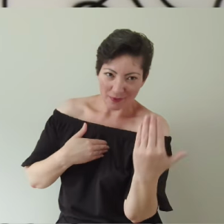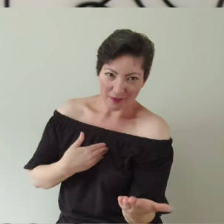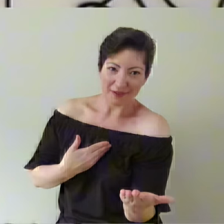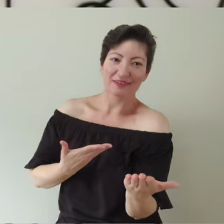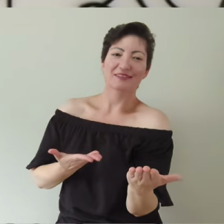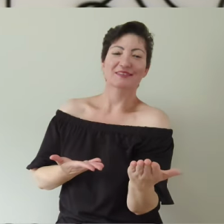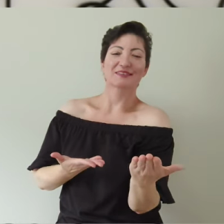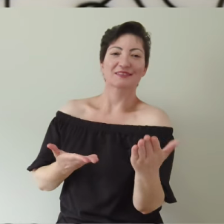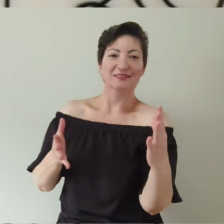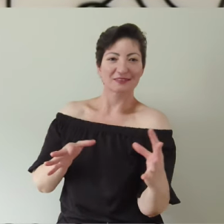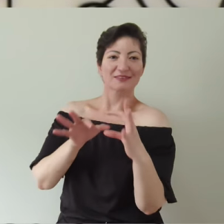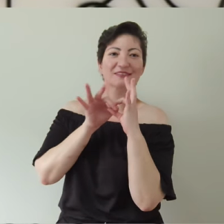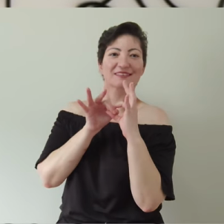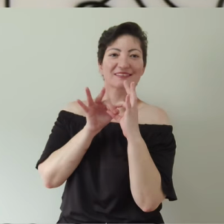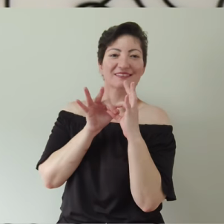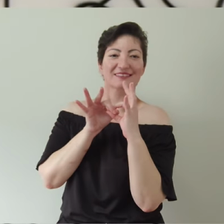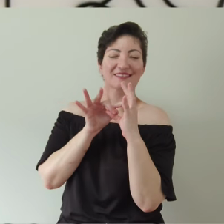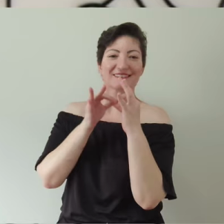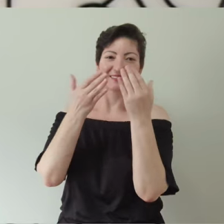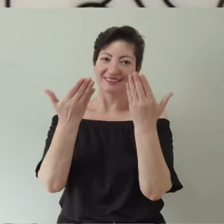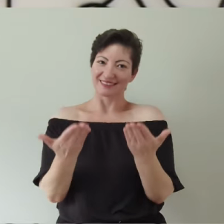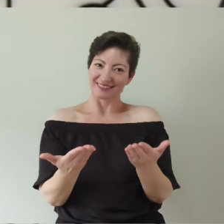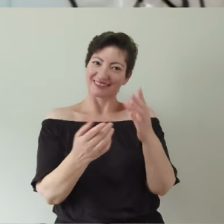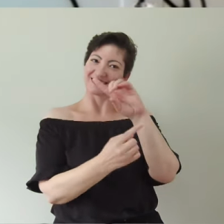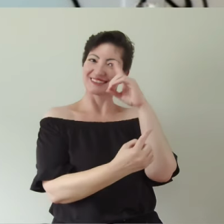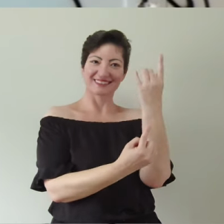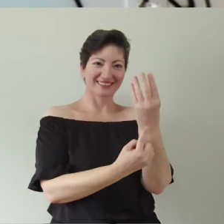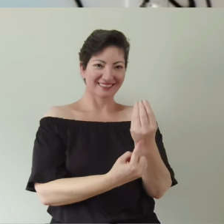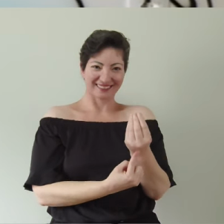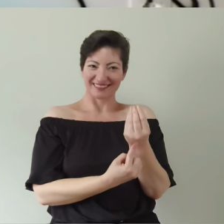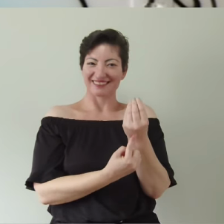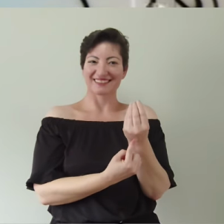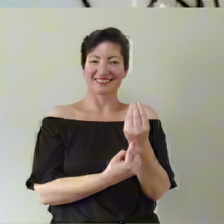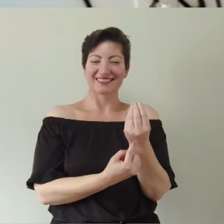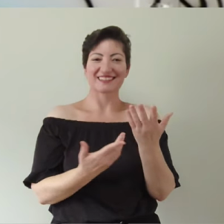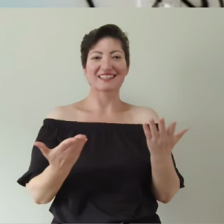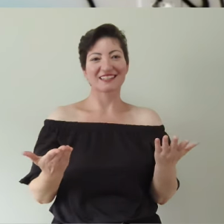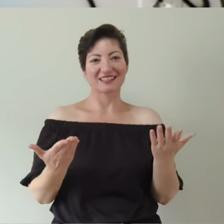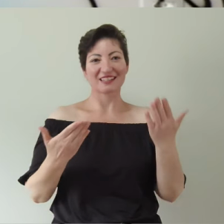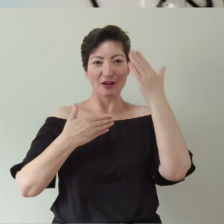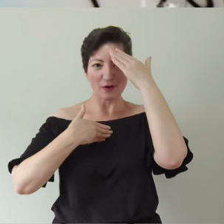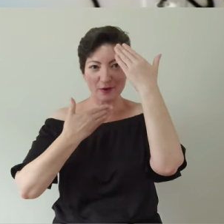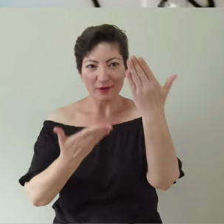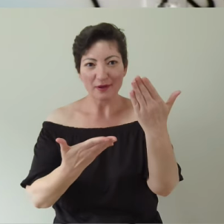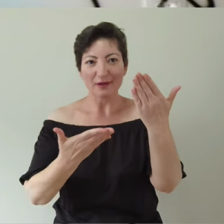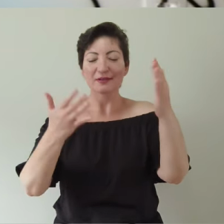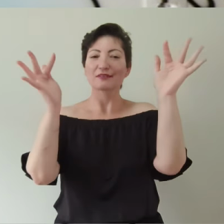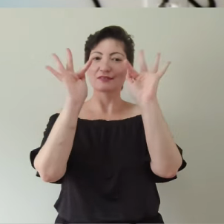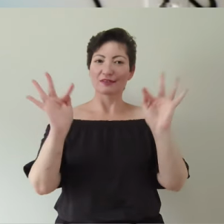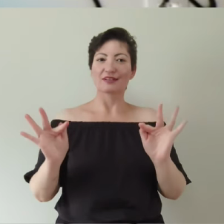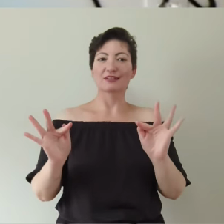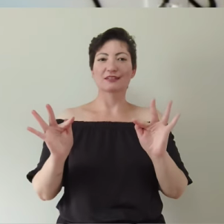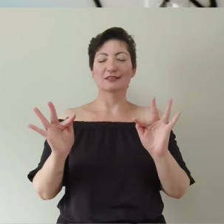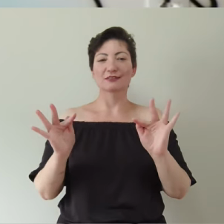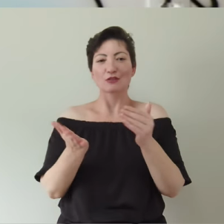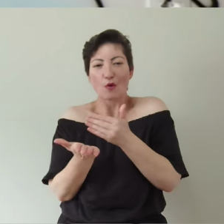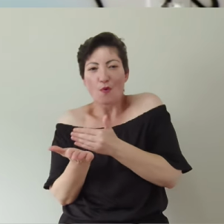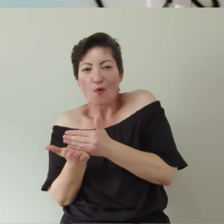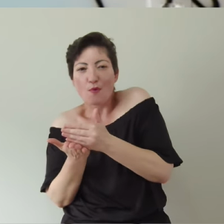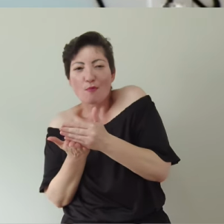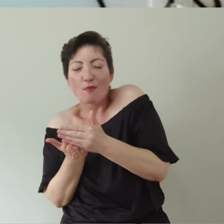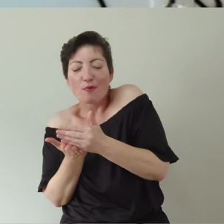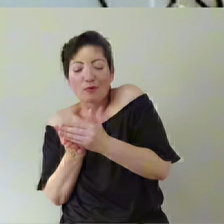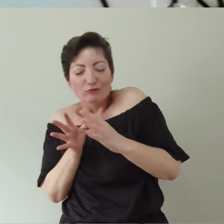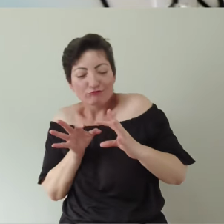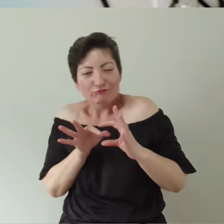em fazer parte do Dia de Arte. Sou muito, sim, grato, muito feliz por trabalhar, assim, desde o começo com